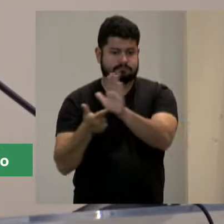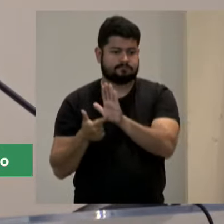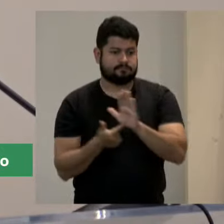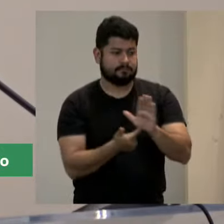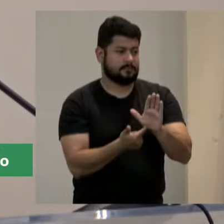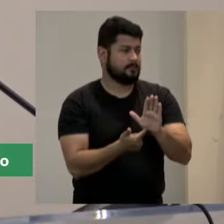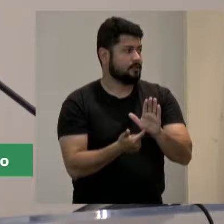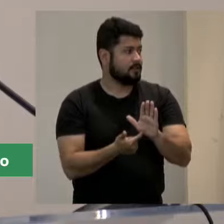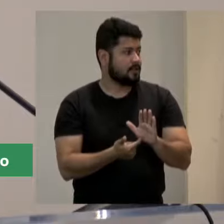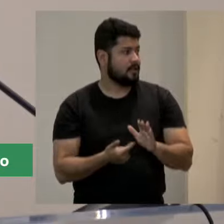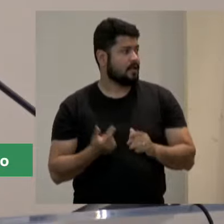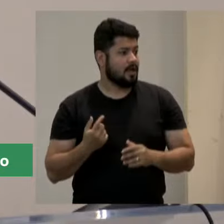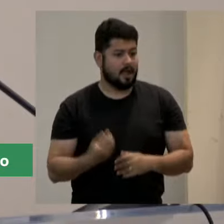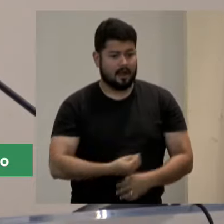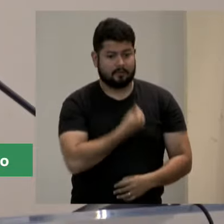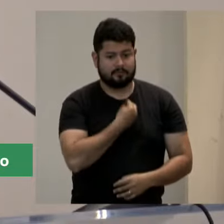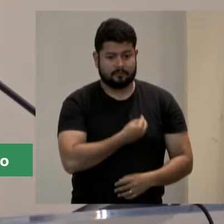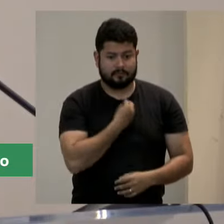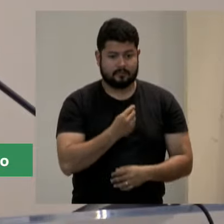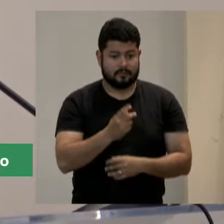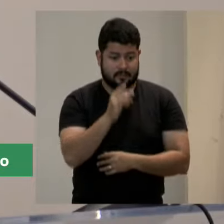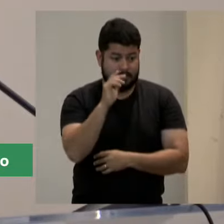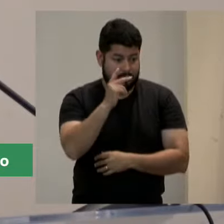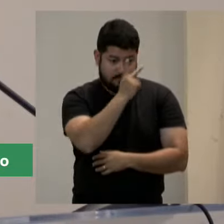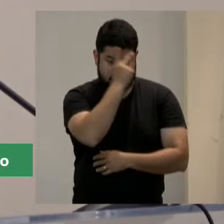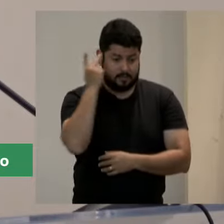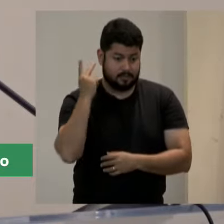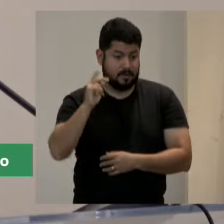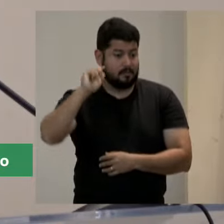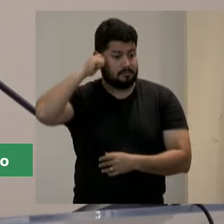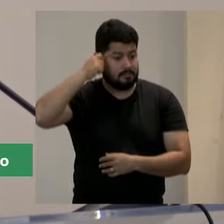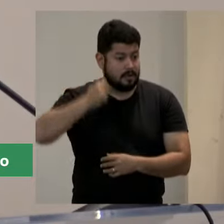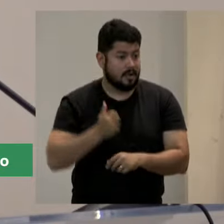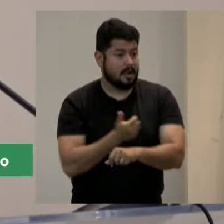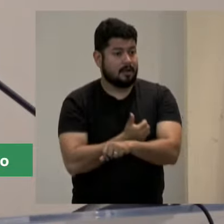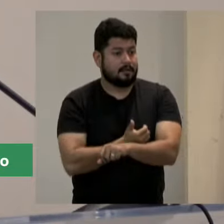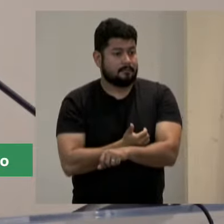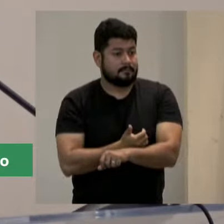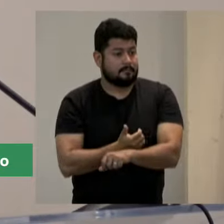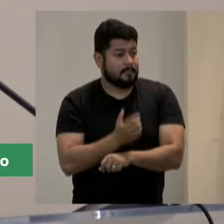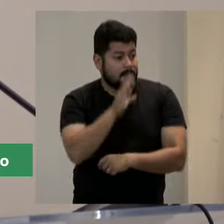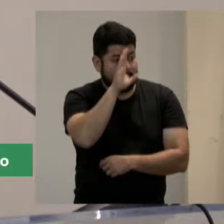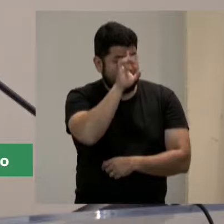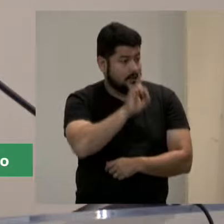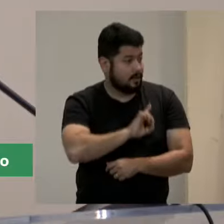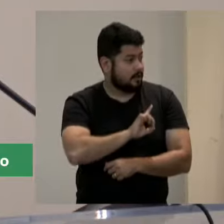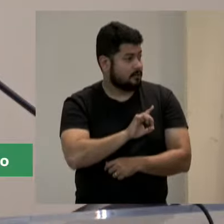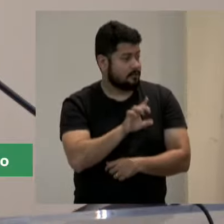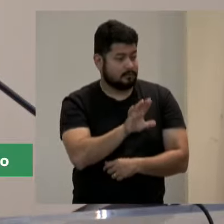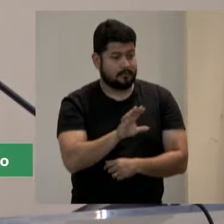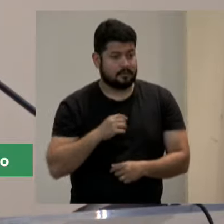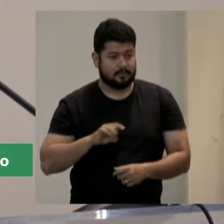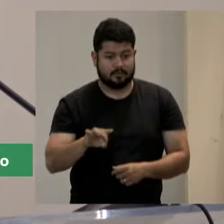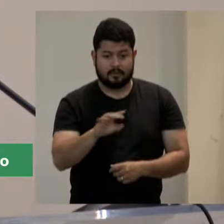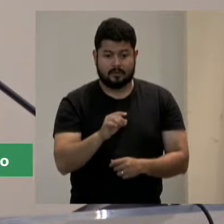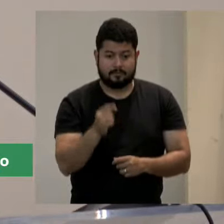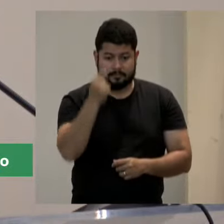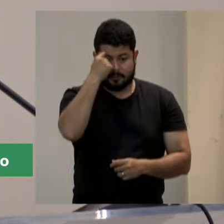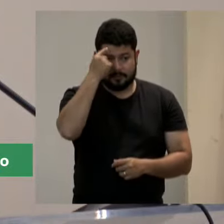a questão, a vida das pessoas pretas e pardas, e observe, não numa situação de subserviência, mas numa situação